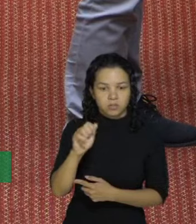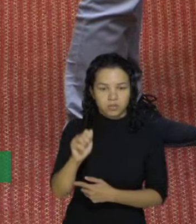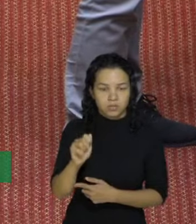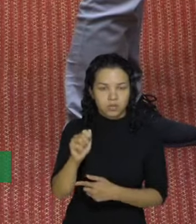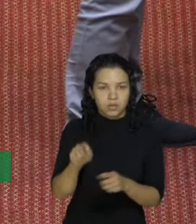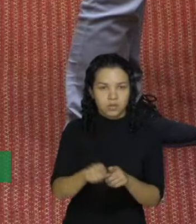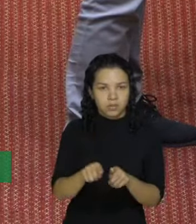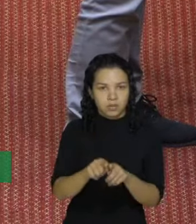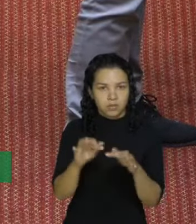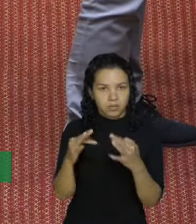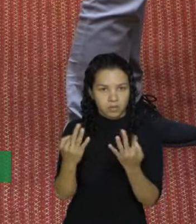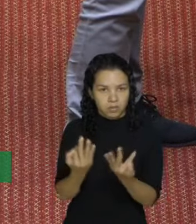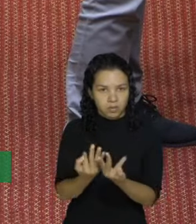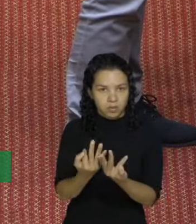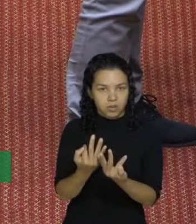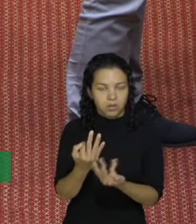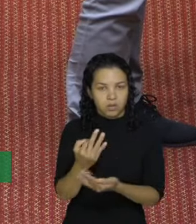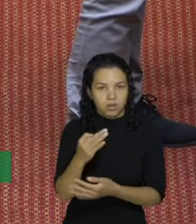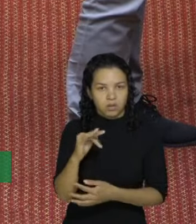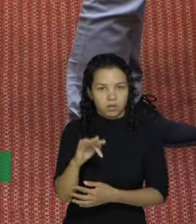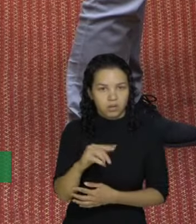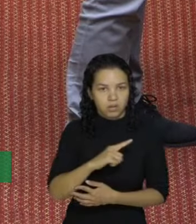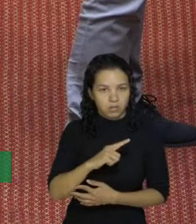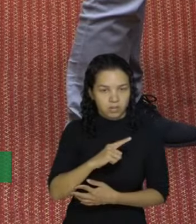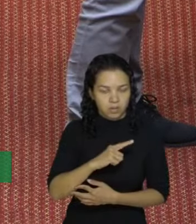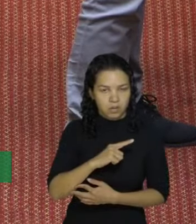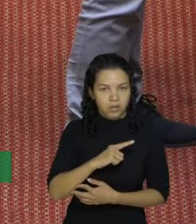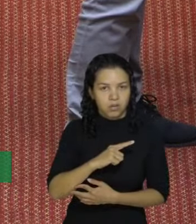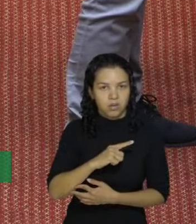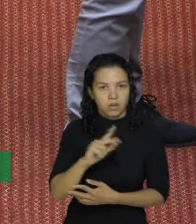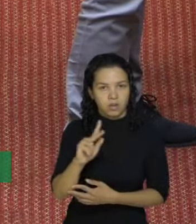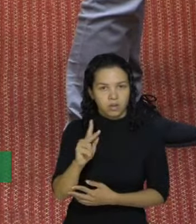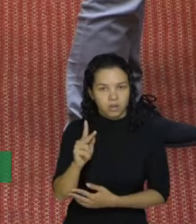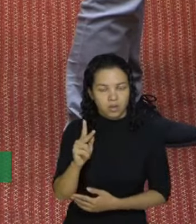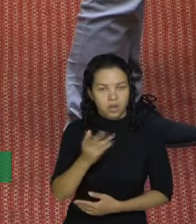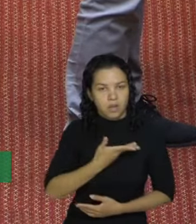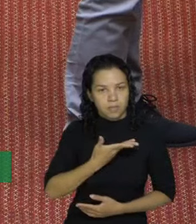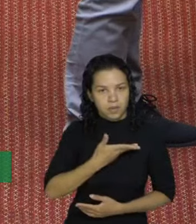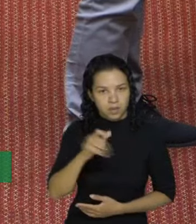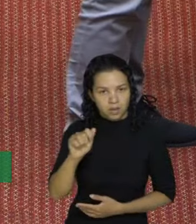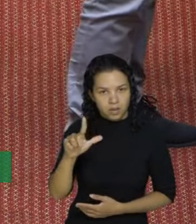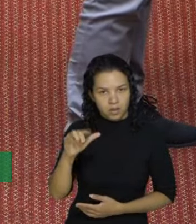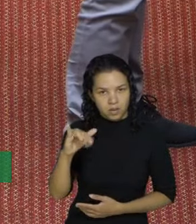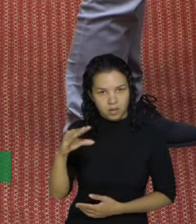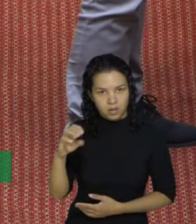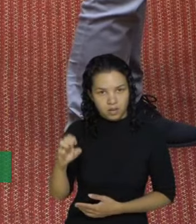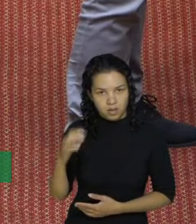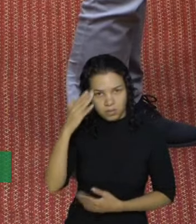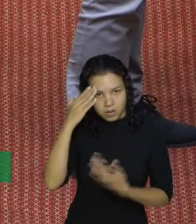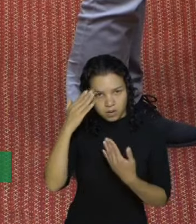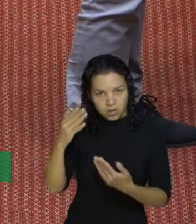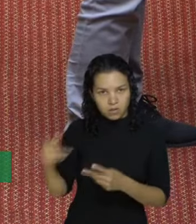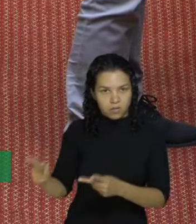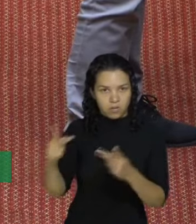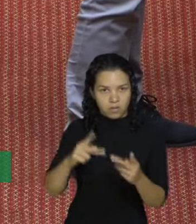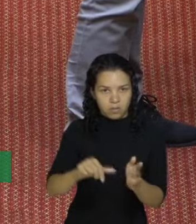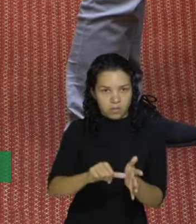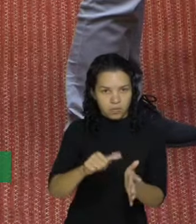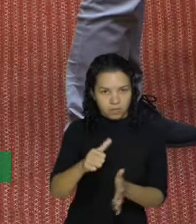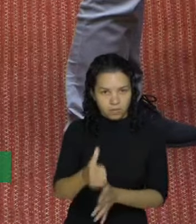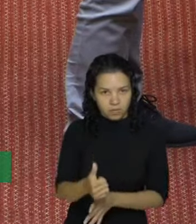Henrique, em especial a minha querida amiga, a Isa. Obrigado pela visita, primeira vez que ela está vindo aqui nessa